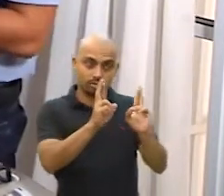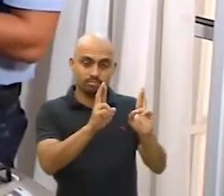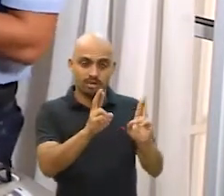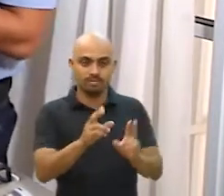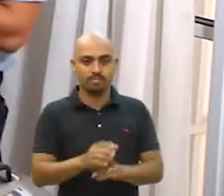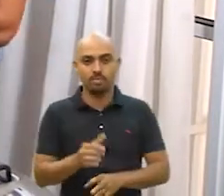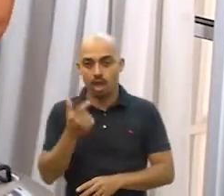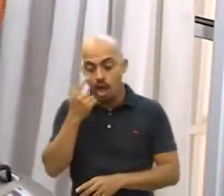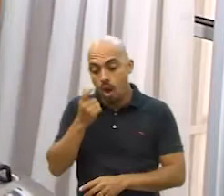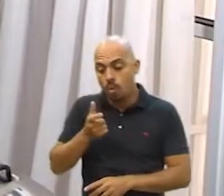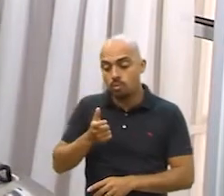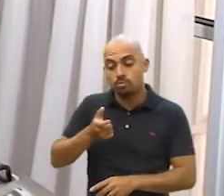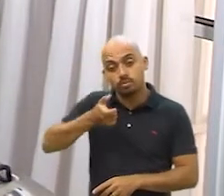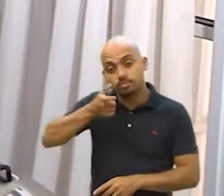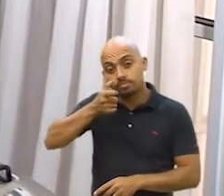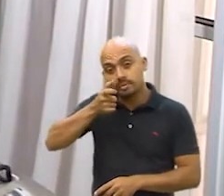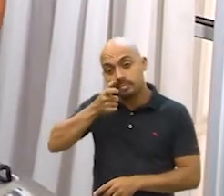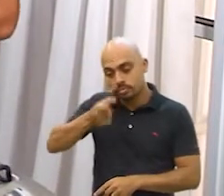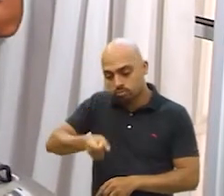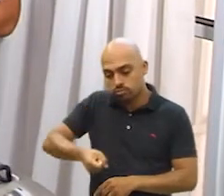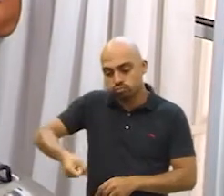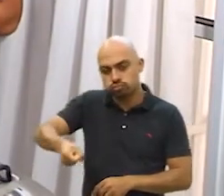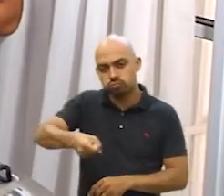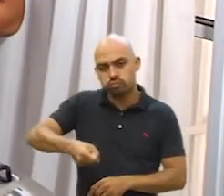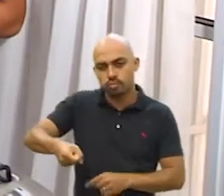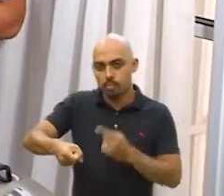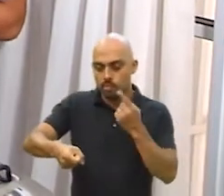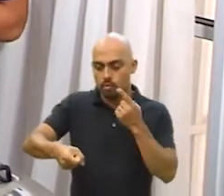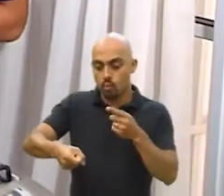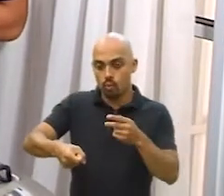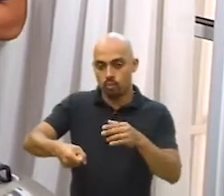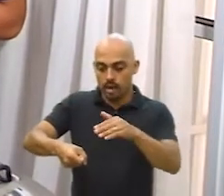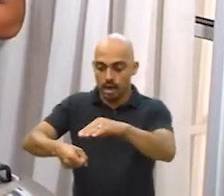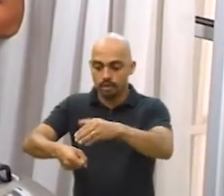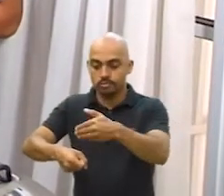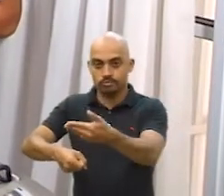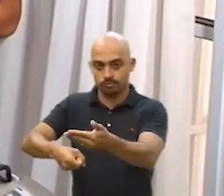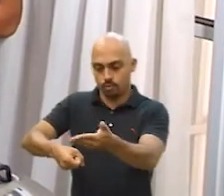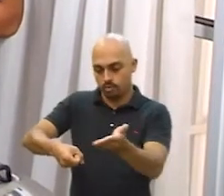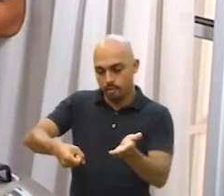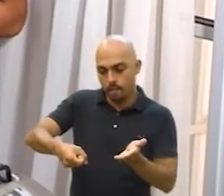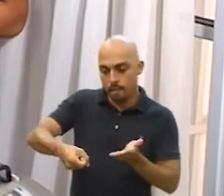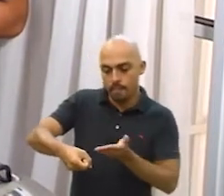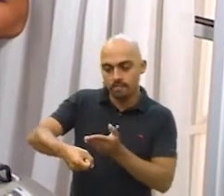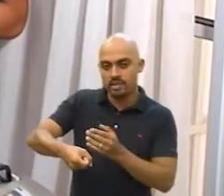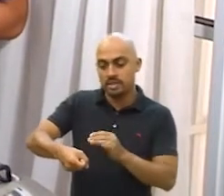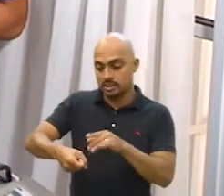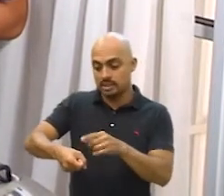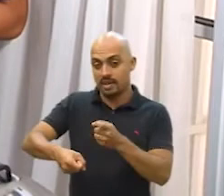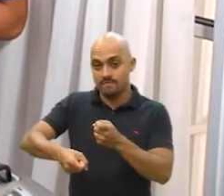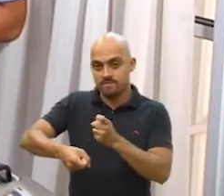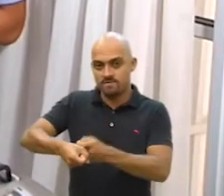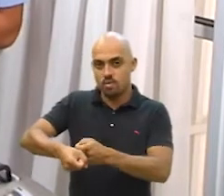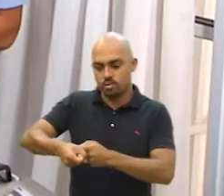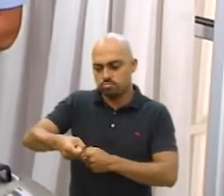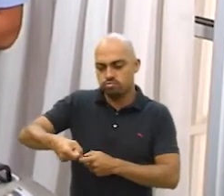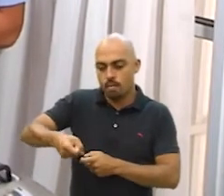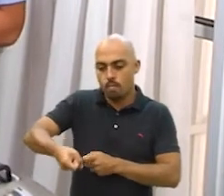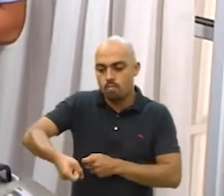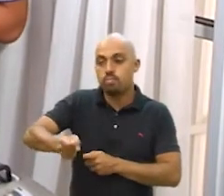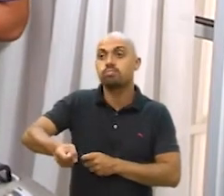já, né? Eu fico observando, assim, né, as laterais, se ela tá chegando. E quando você vê que ela tá bem firme, você